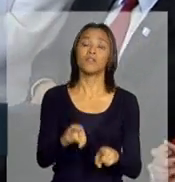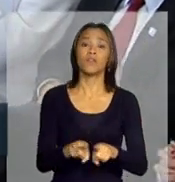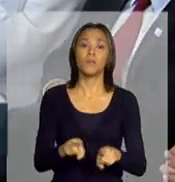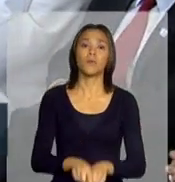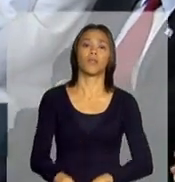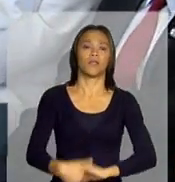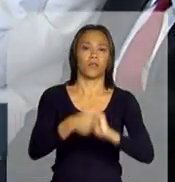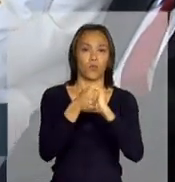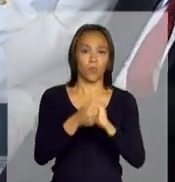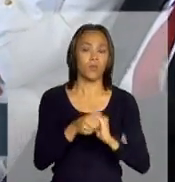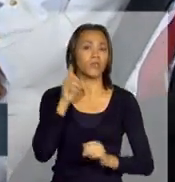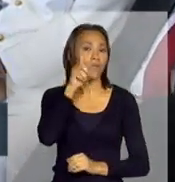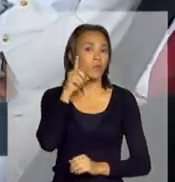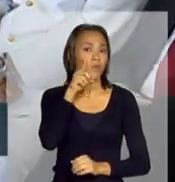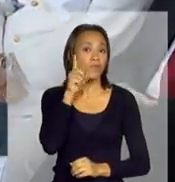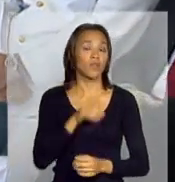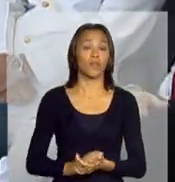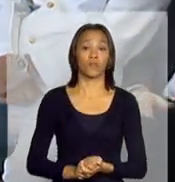deputados